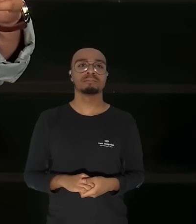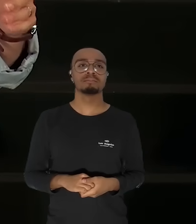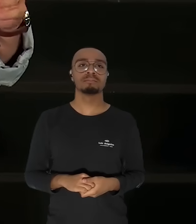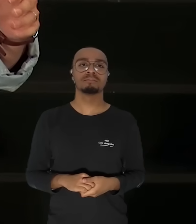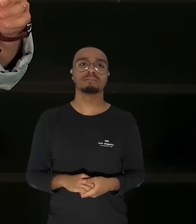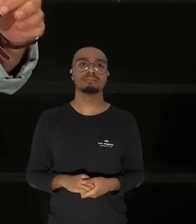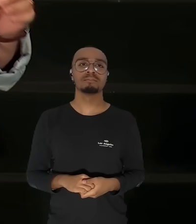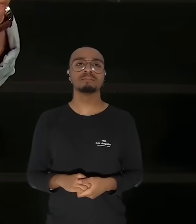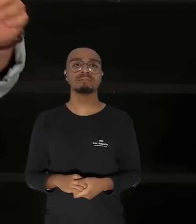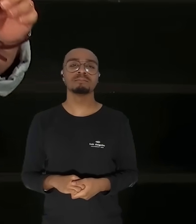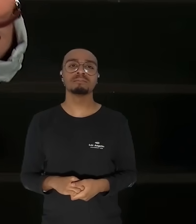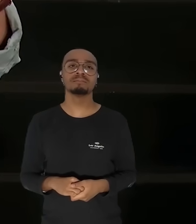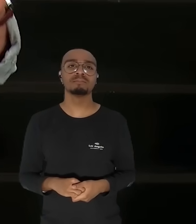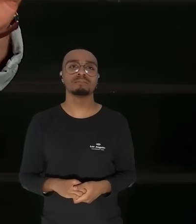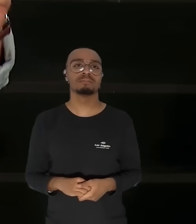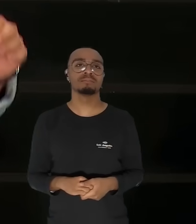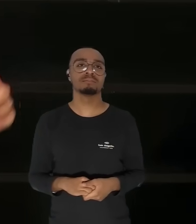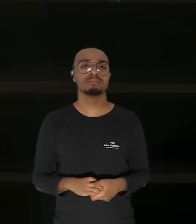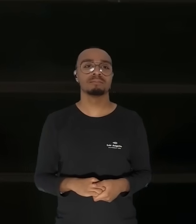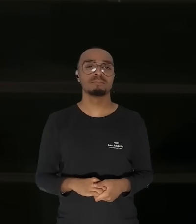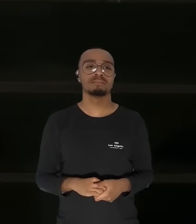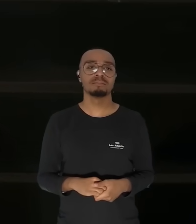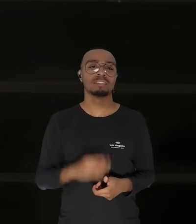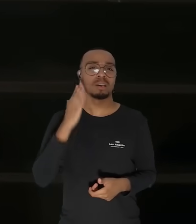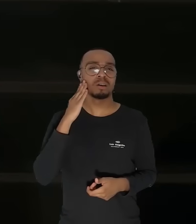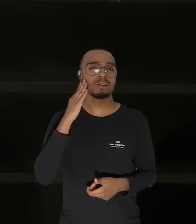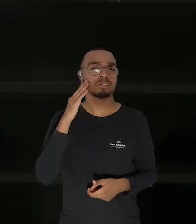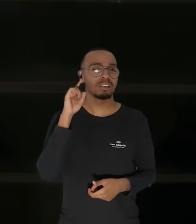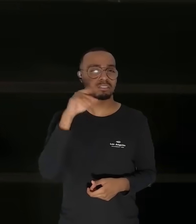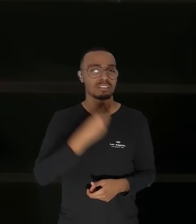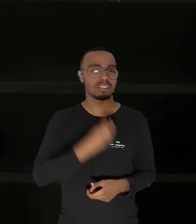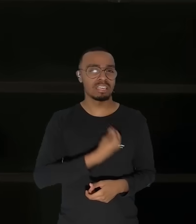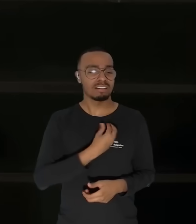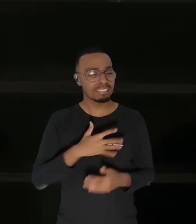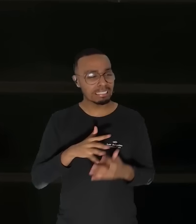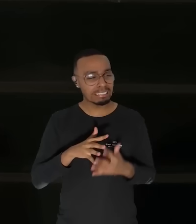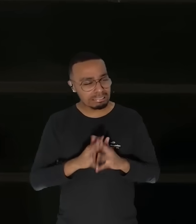passando por situações muito complicadas.